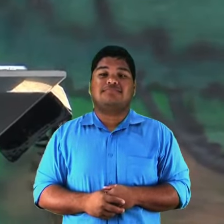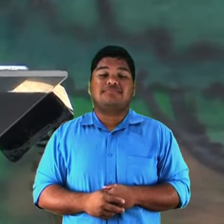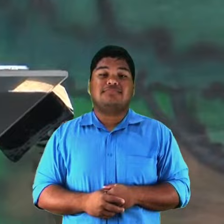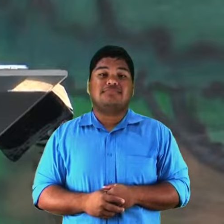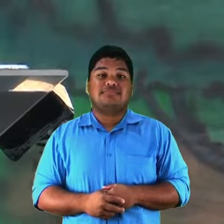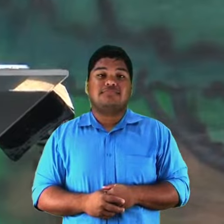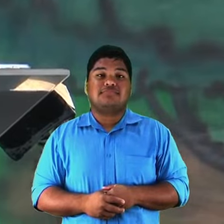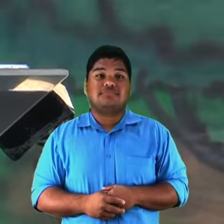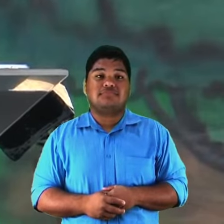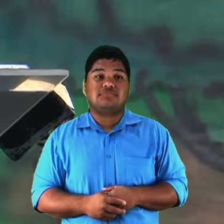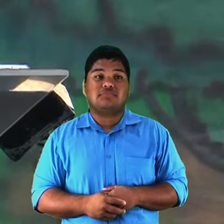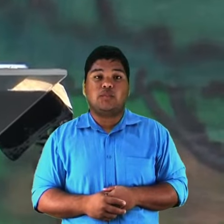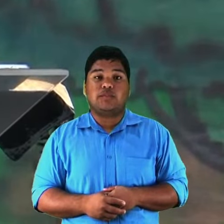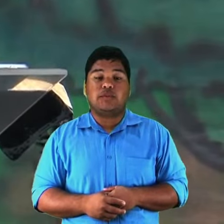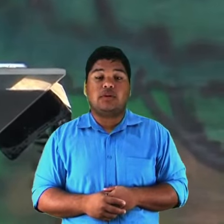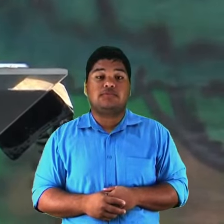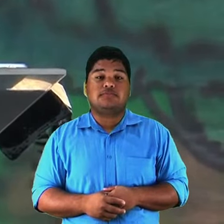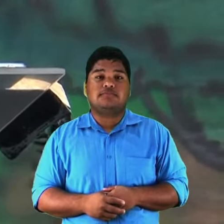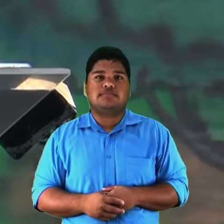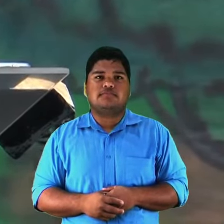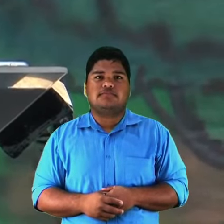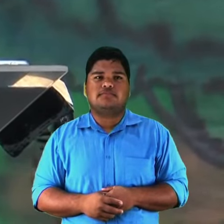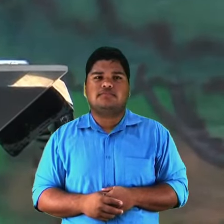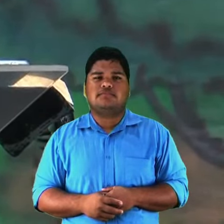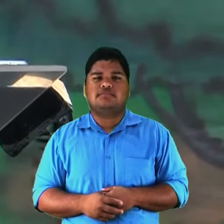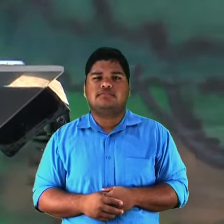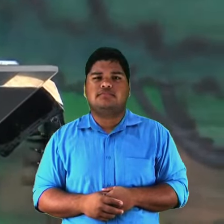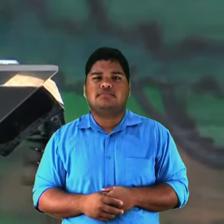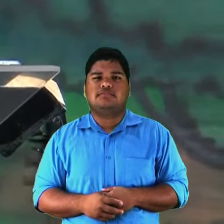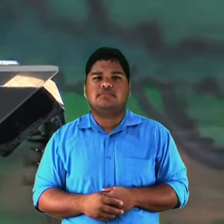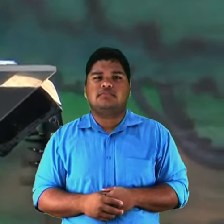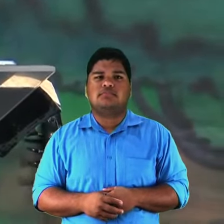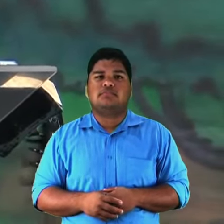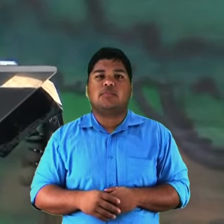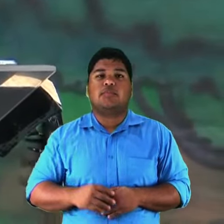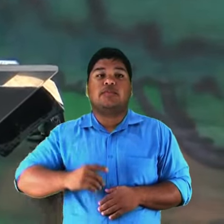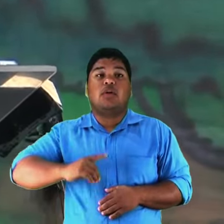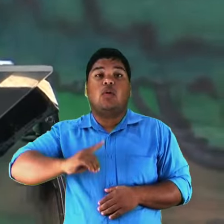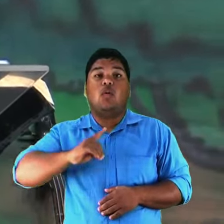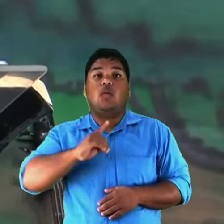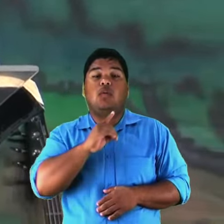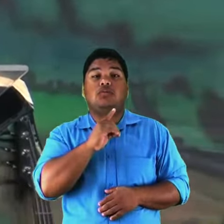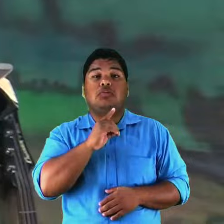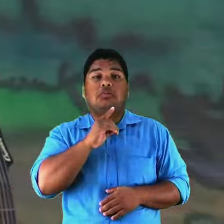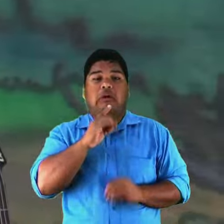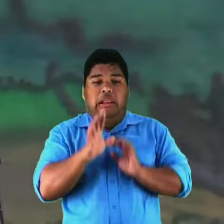E pior de tudo, quando o ladrão